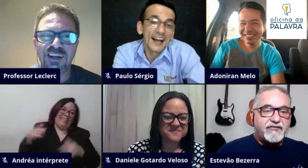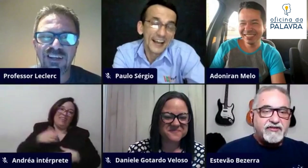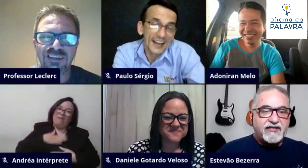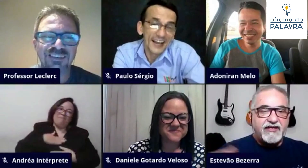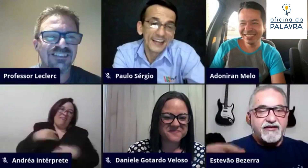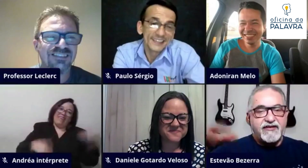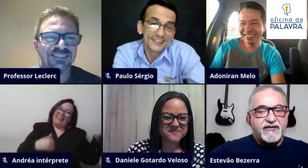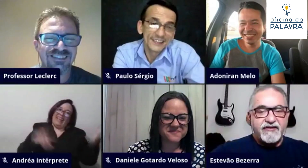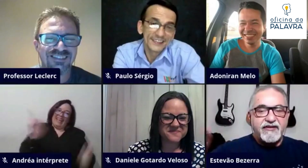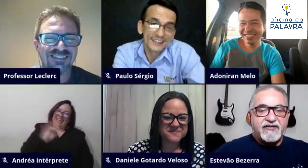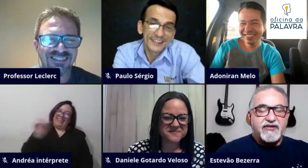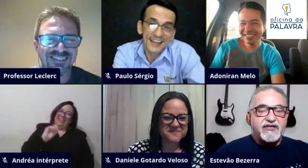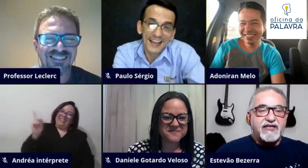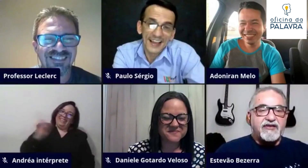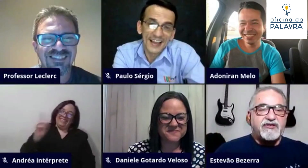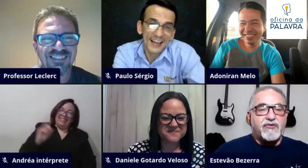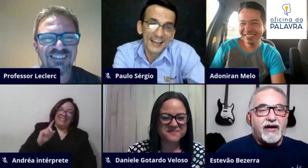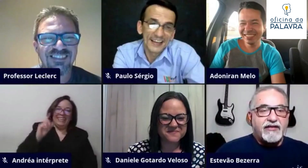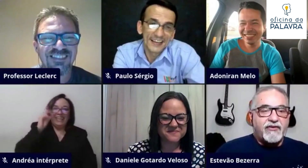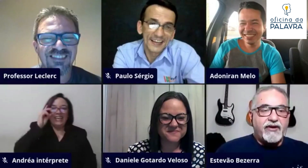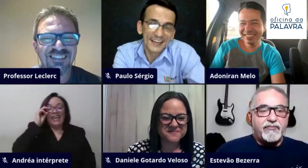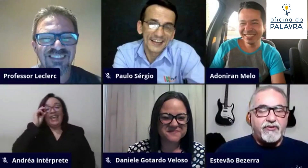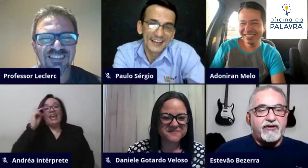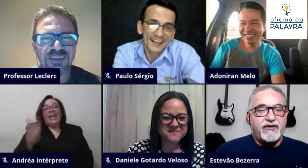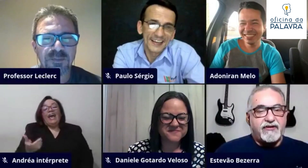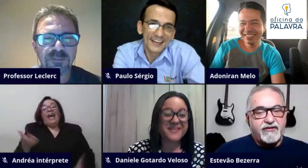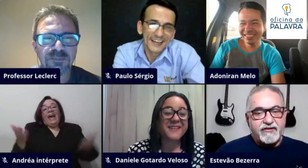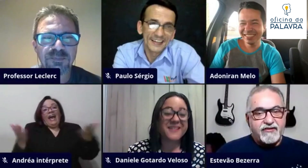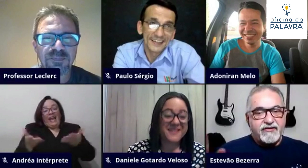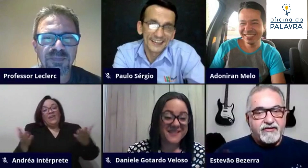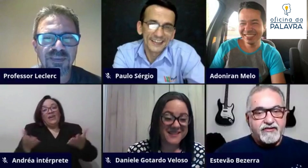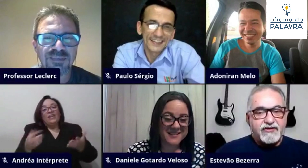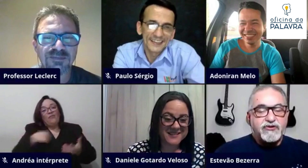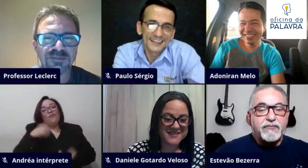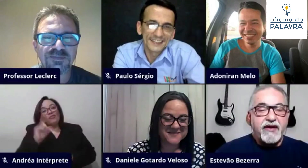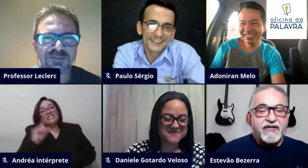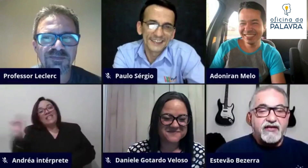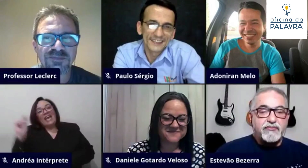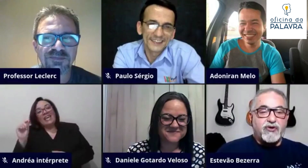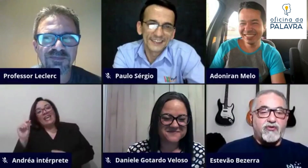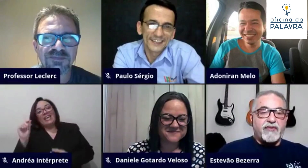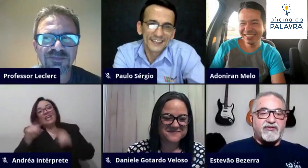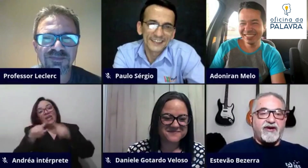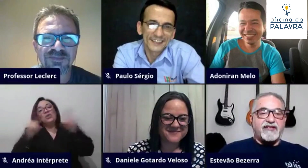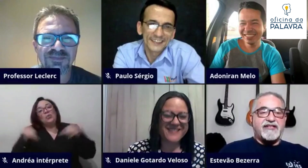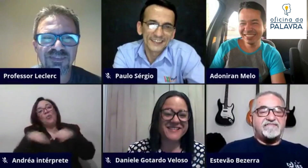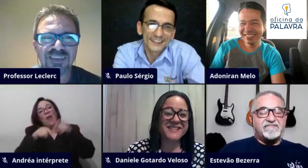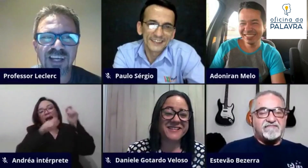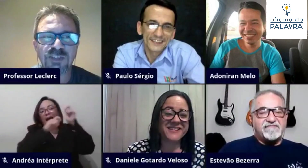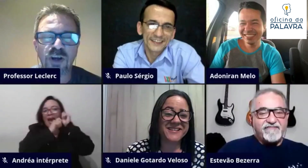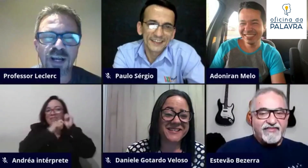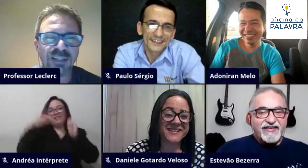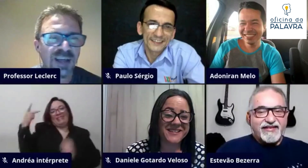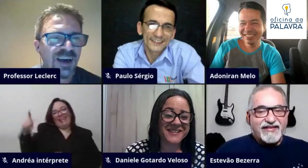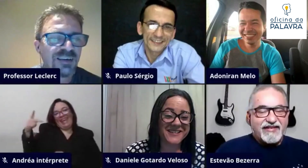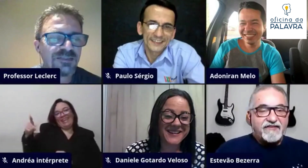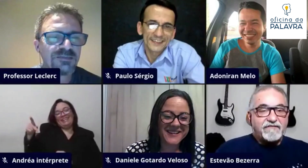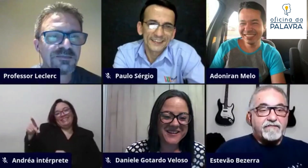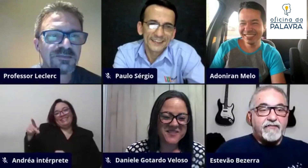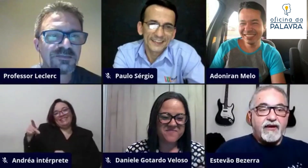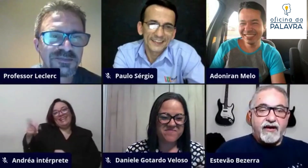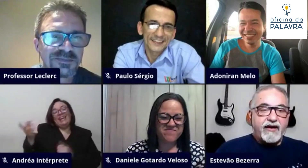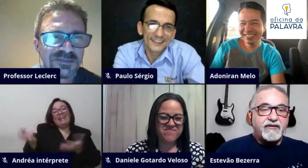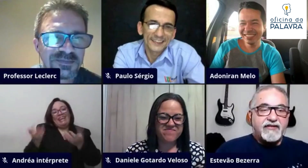falei assim, olha, você tem que se ausentar do seu quarto agora, porque isso não te pertence por algumas horas, né? Ele toca